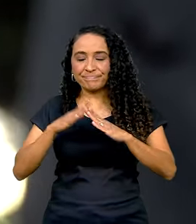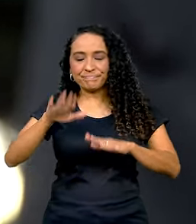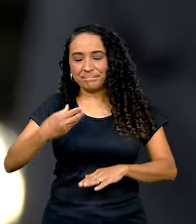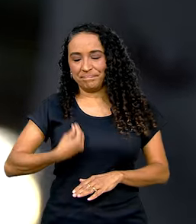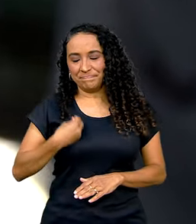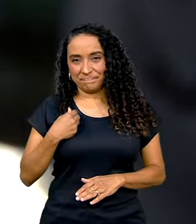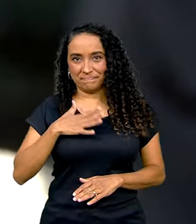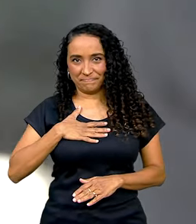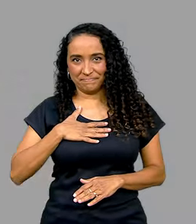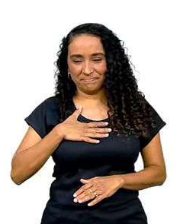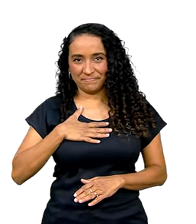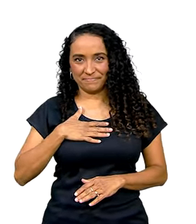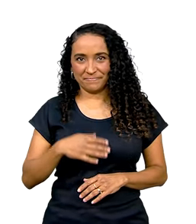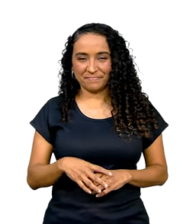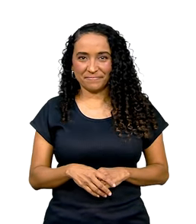minha casa é minha